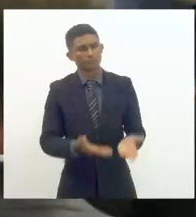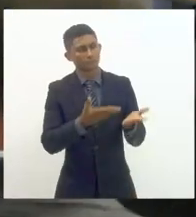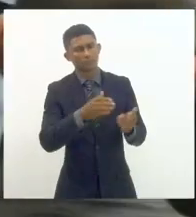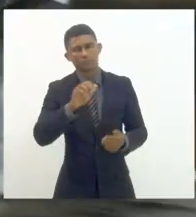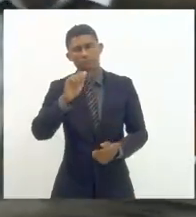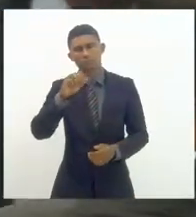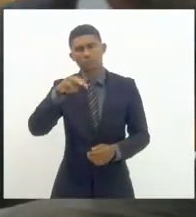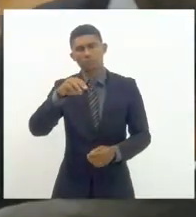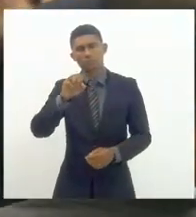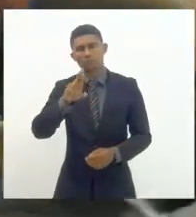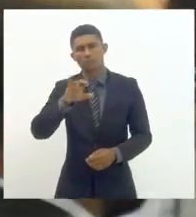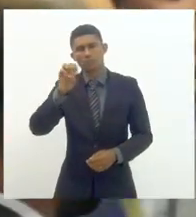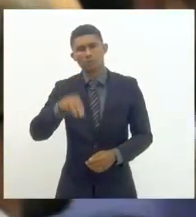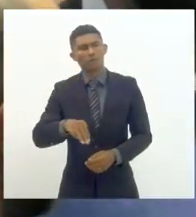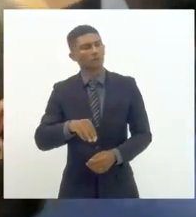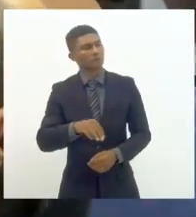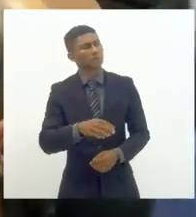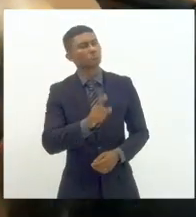qual foi o acordo.